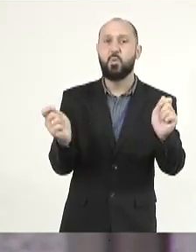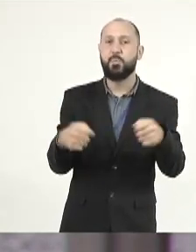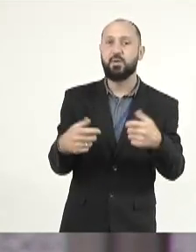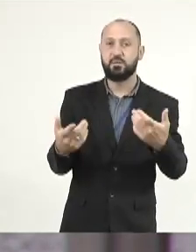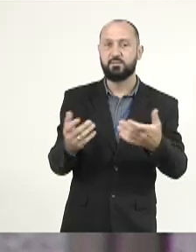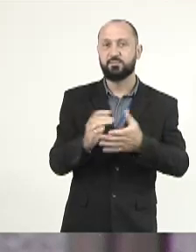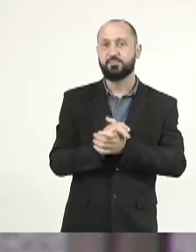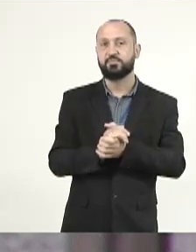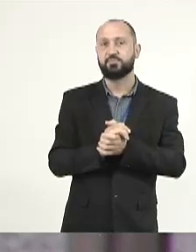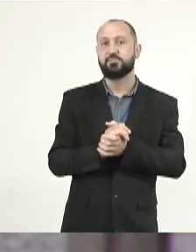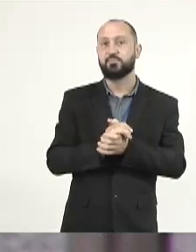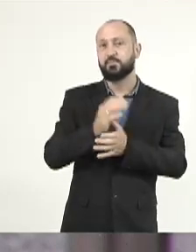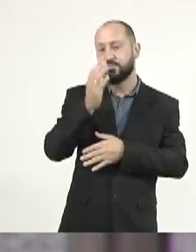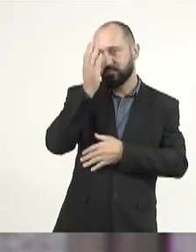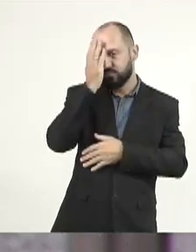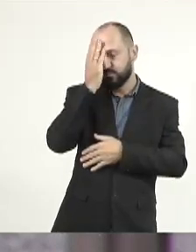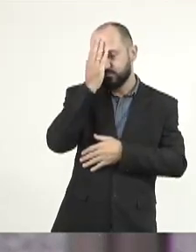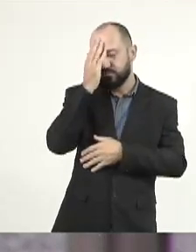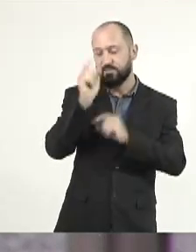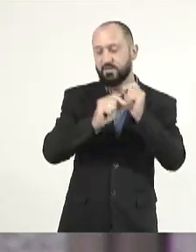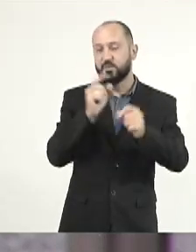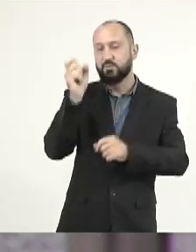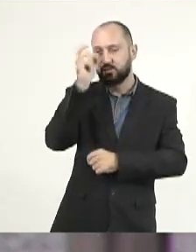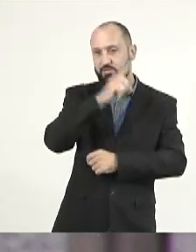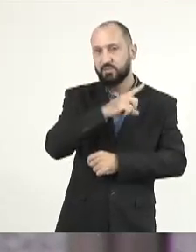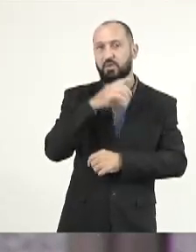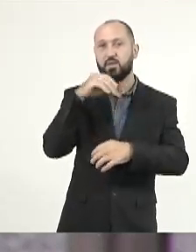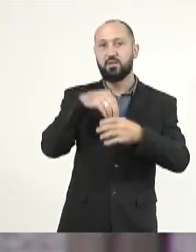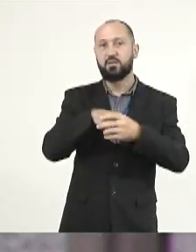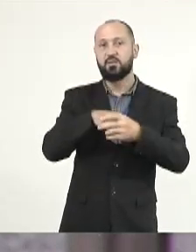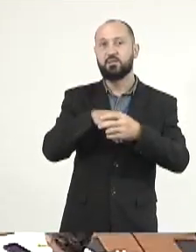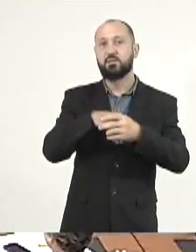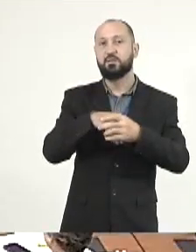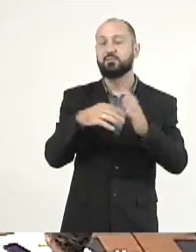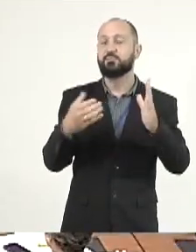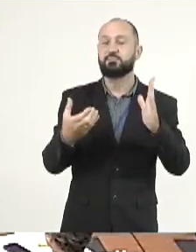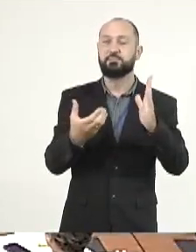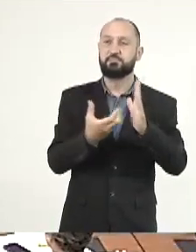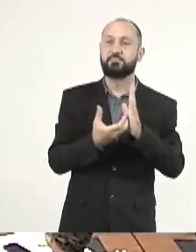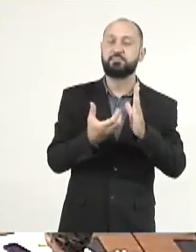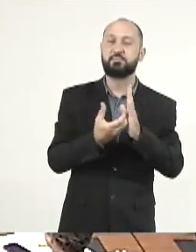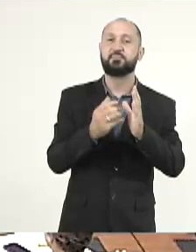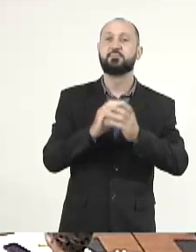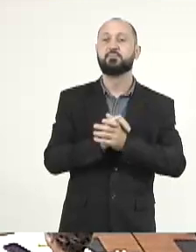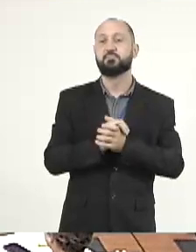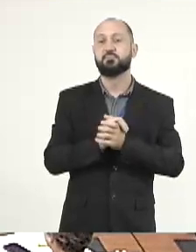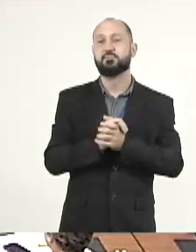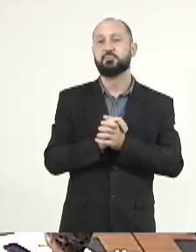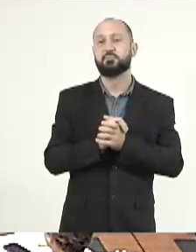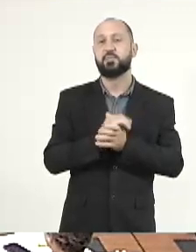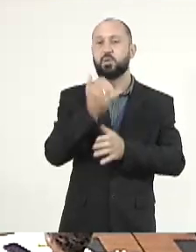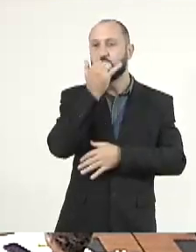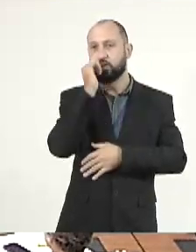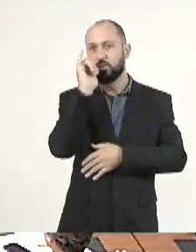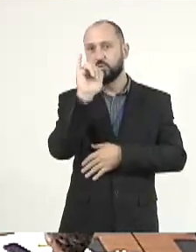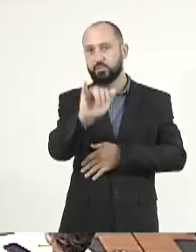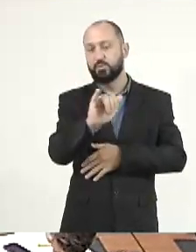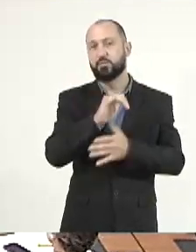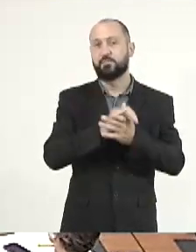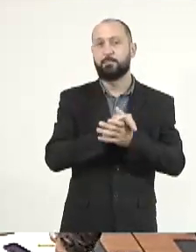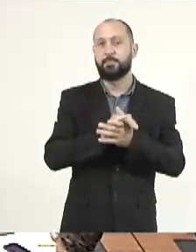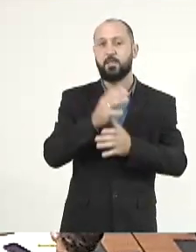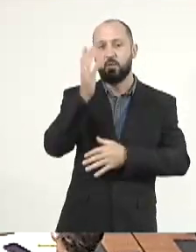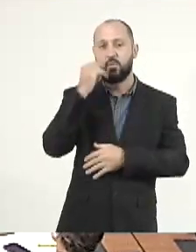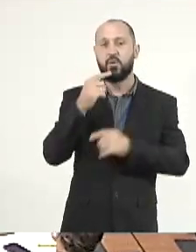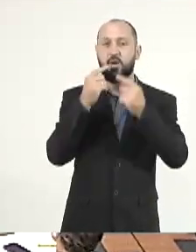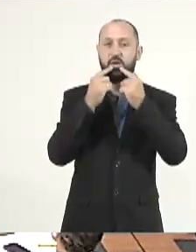competência, para saber lidar com essa dificuldade dentro do Congresso Nacional. Então, lamento ouvir